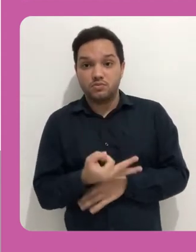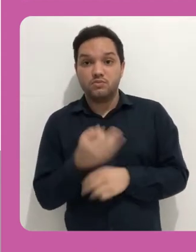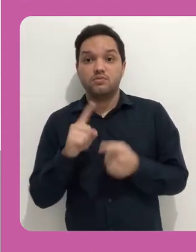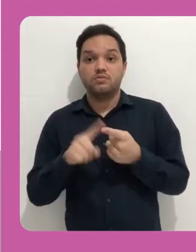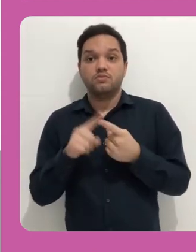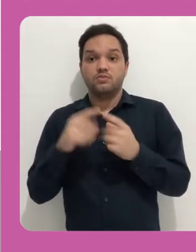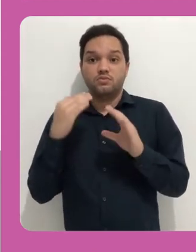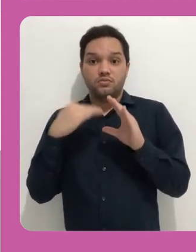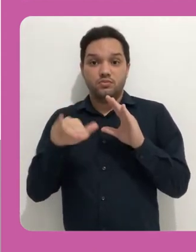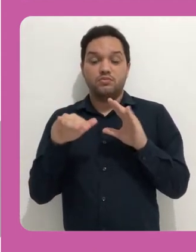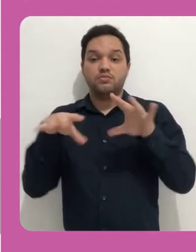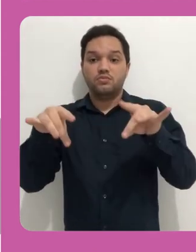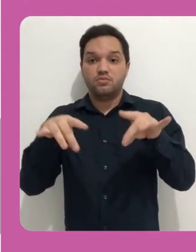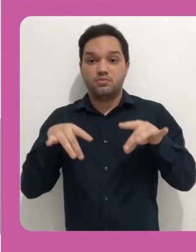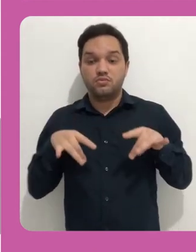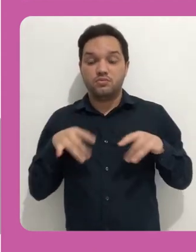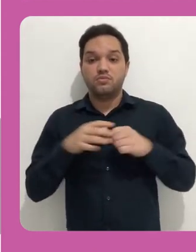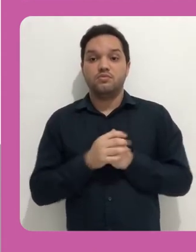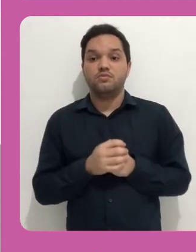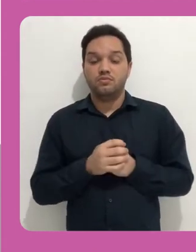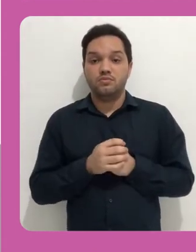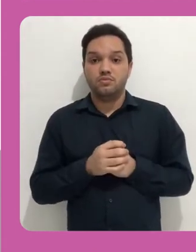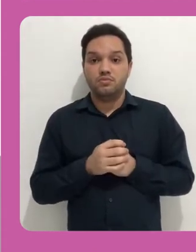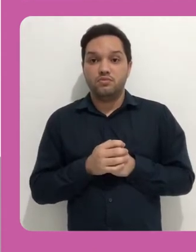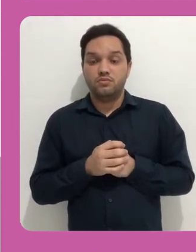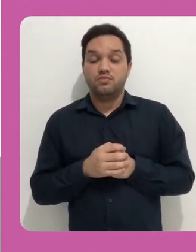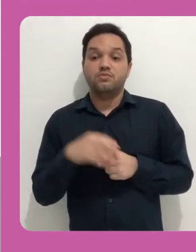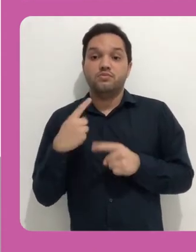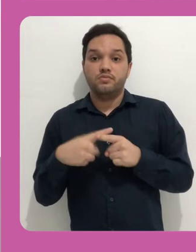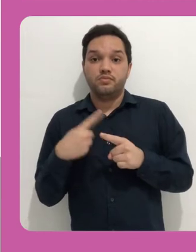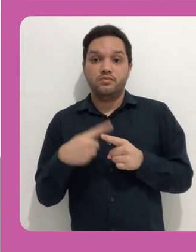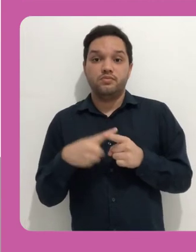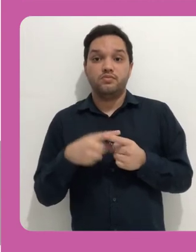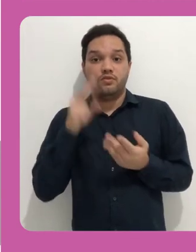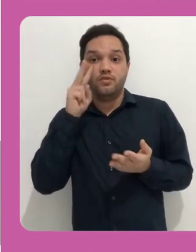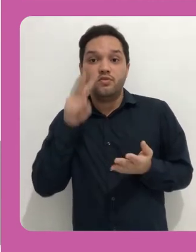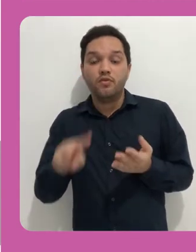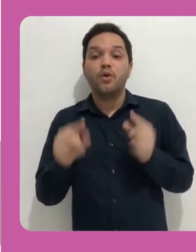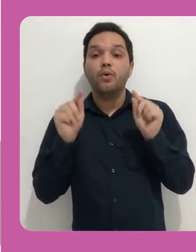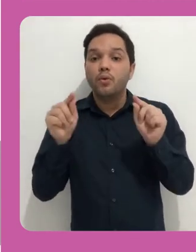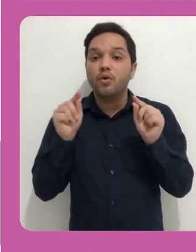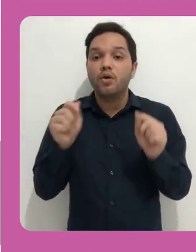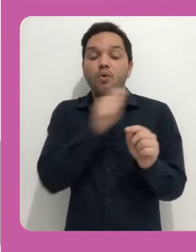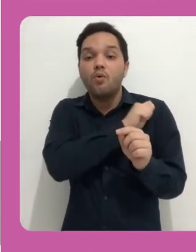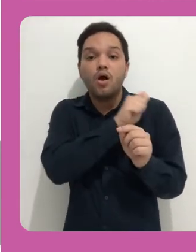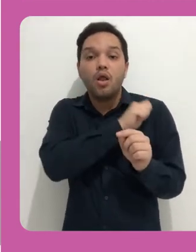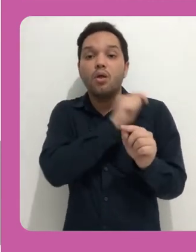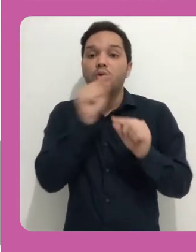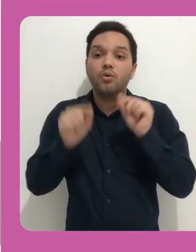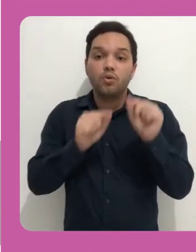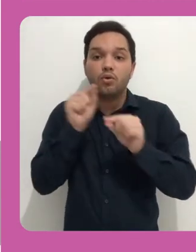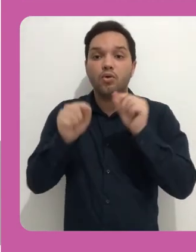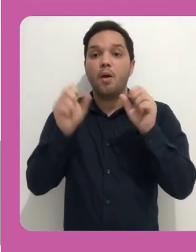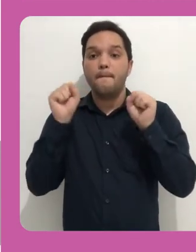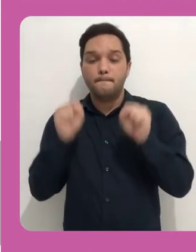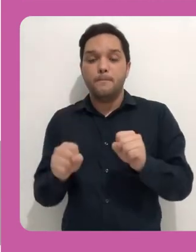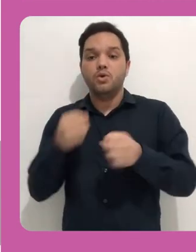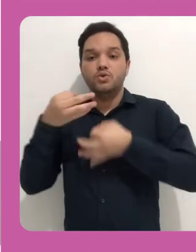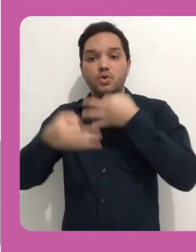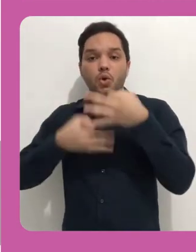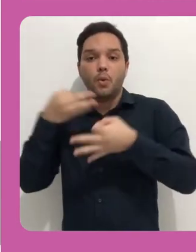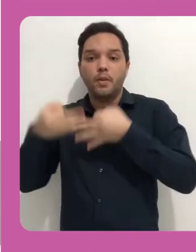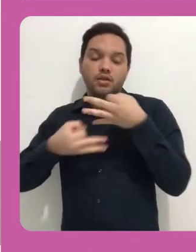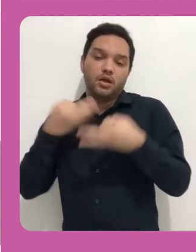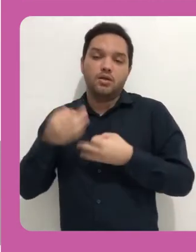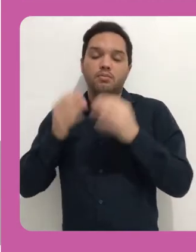sim, porque aí a gente vê o que que o aluno escreveu e podemos comentar exatamente aonde ele escreveu. Essa parte é